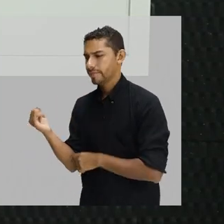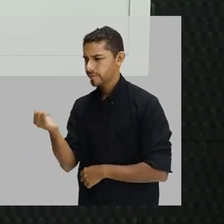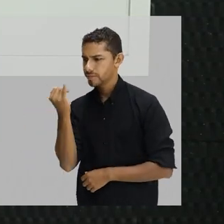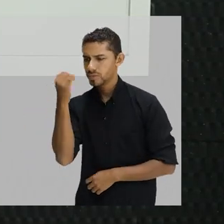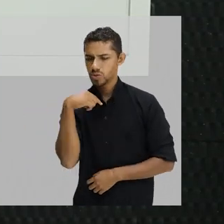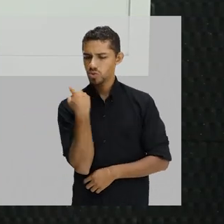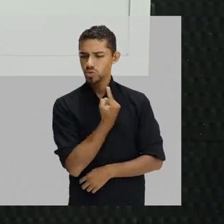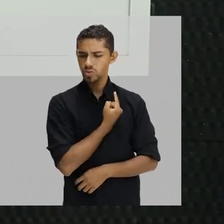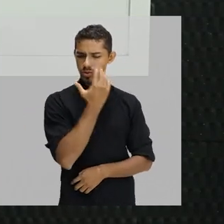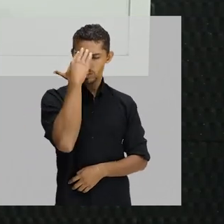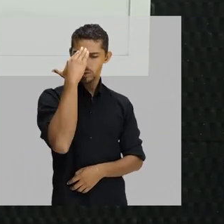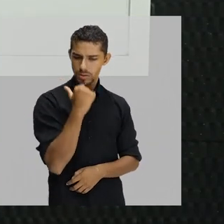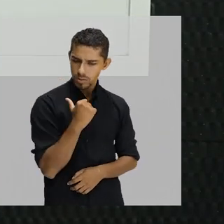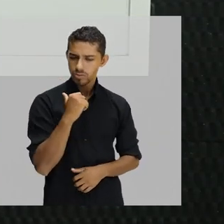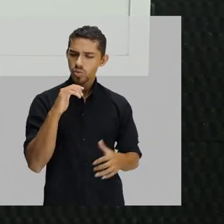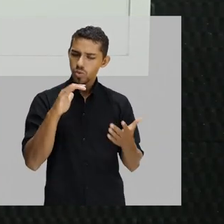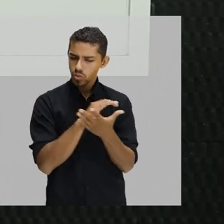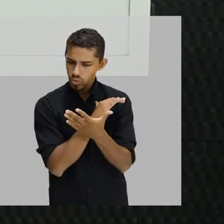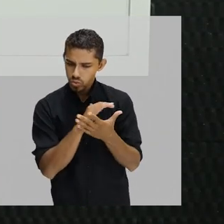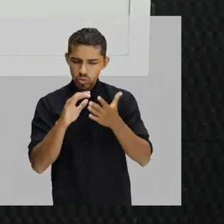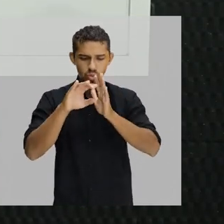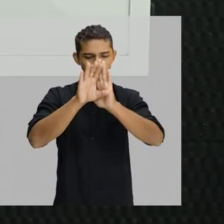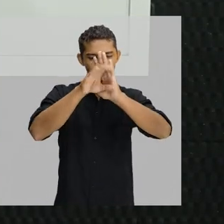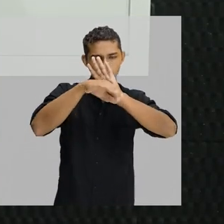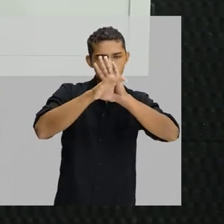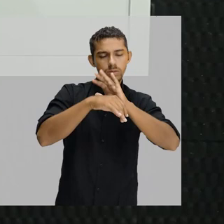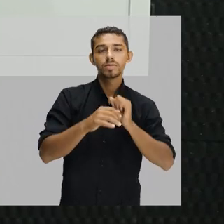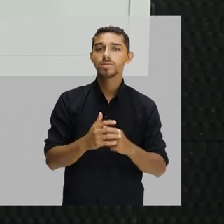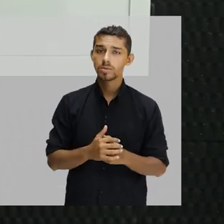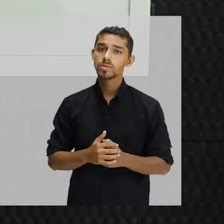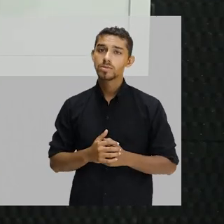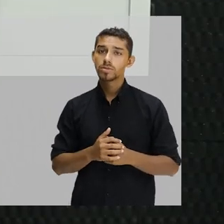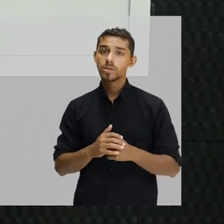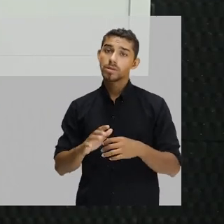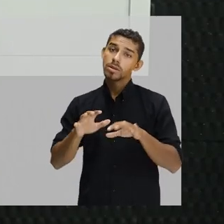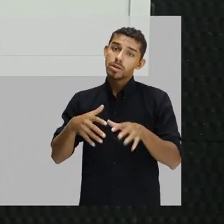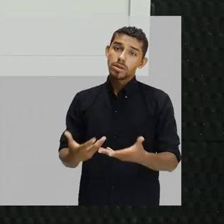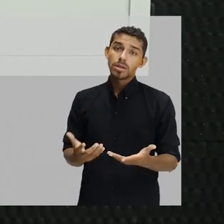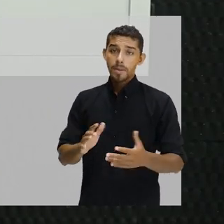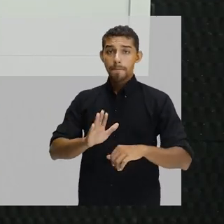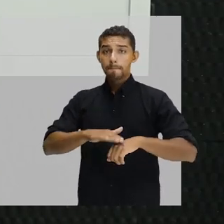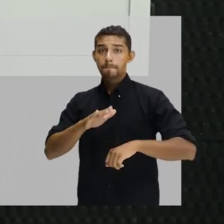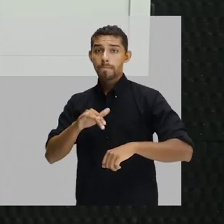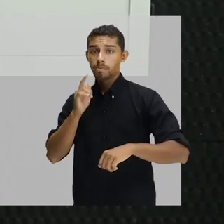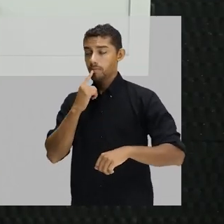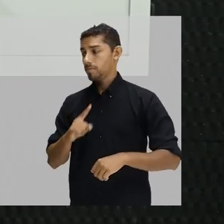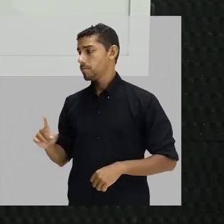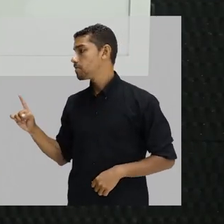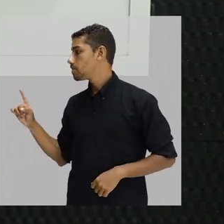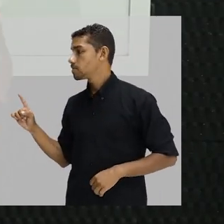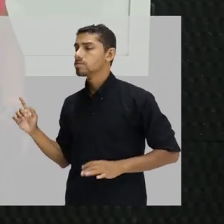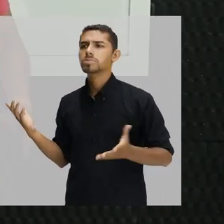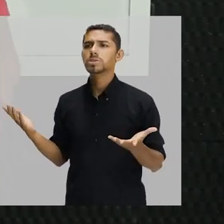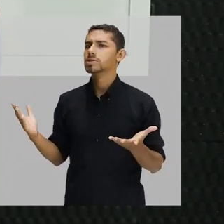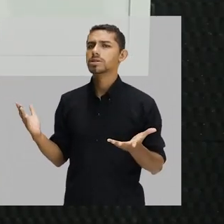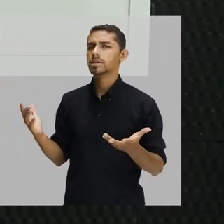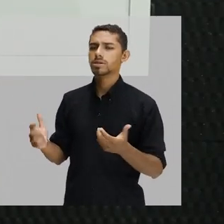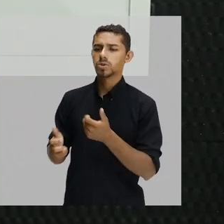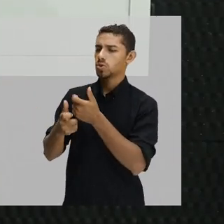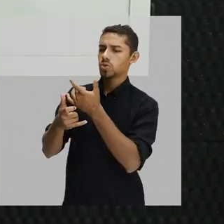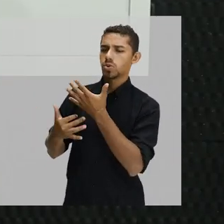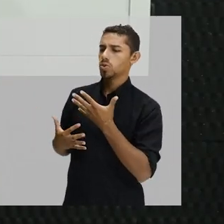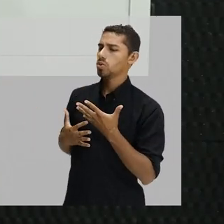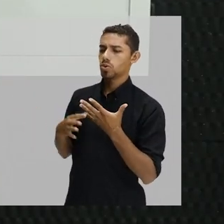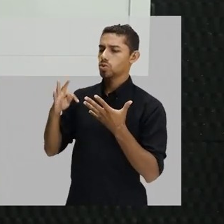nós saibamos que existem alguns conceitos. Claro que são bem mais do que esses aqui. Nós não temos tanto espaço assim para falar